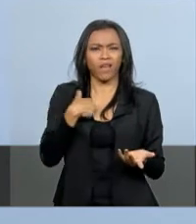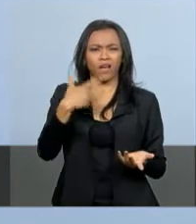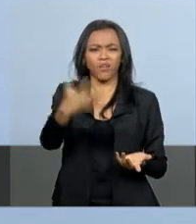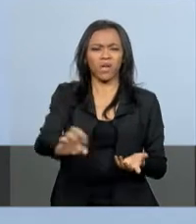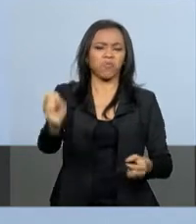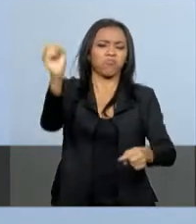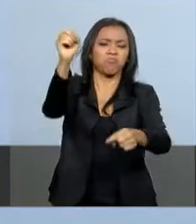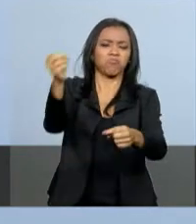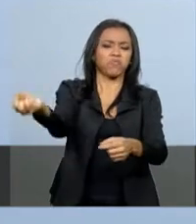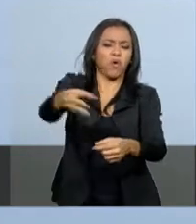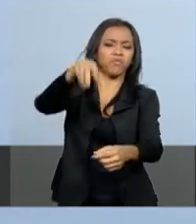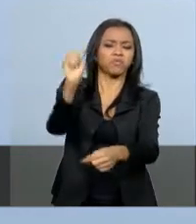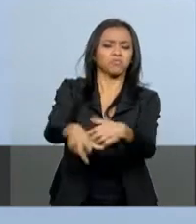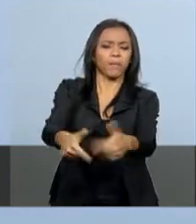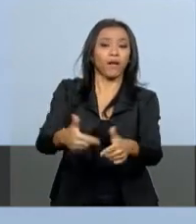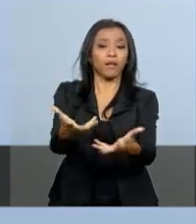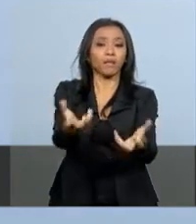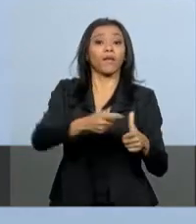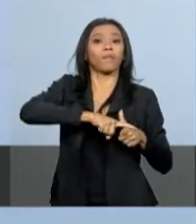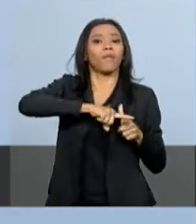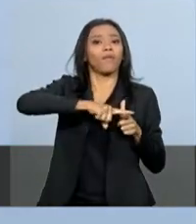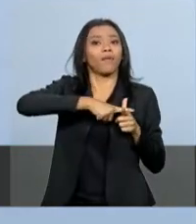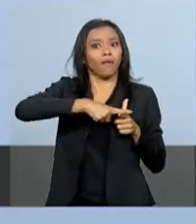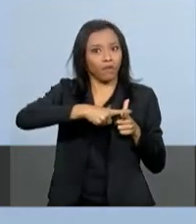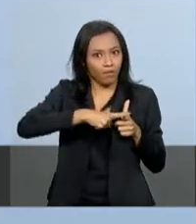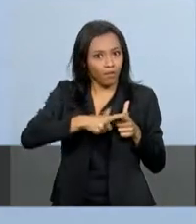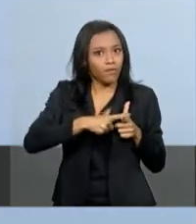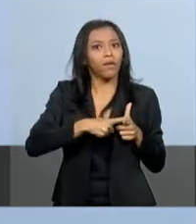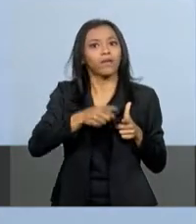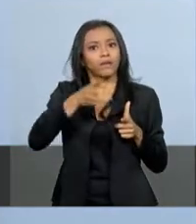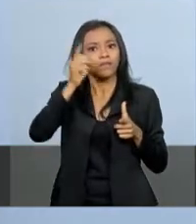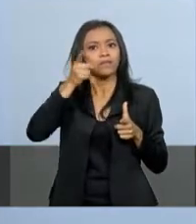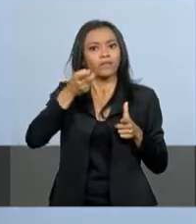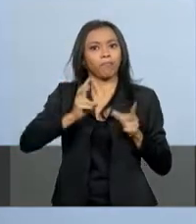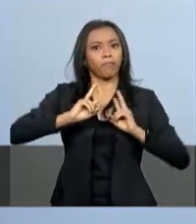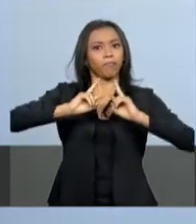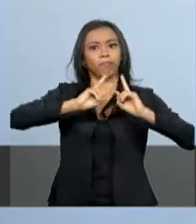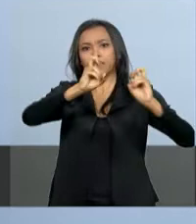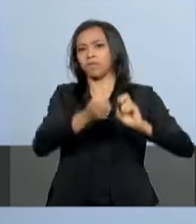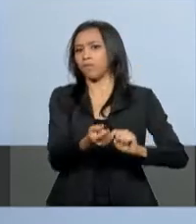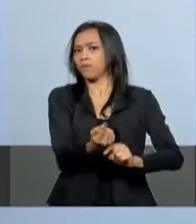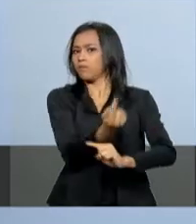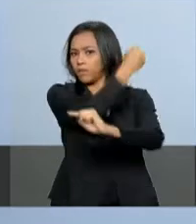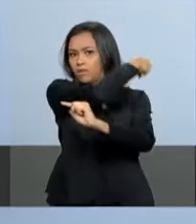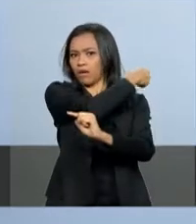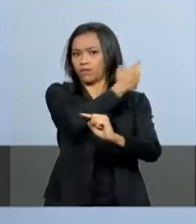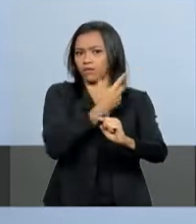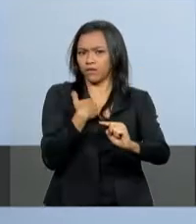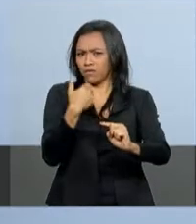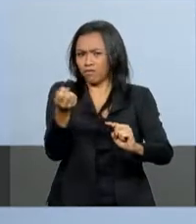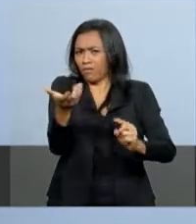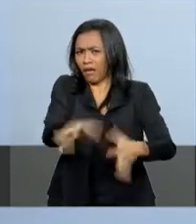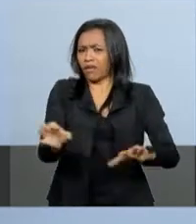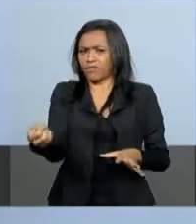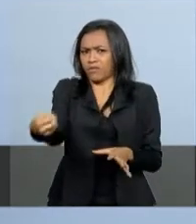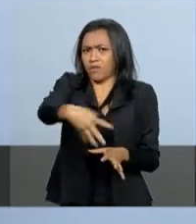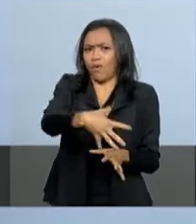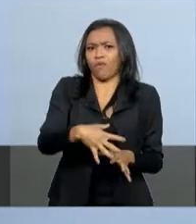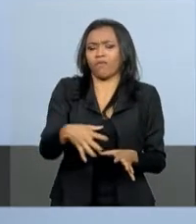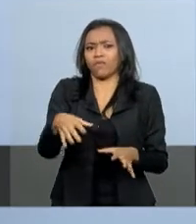empregos eu quero problema que se verificava ano passado eu não quero esse nova fisionomia do setor